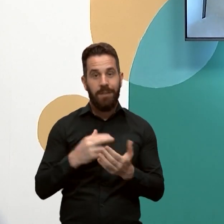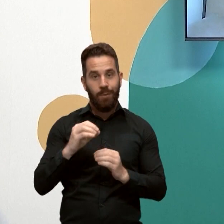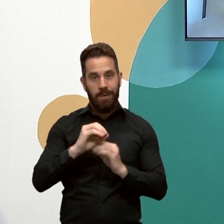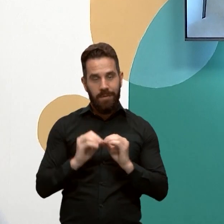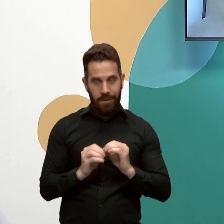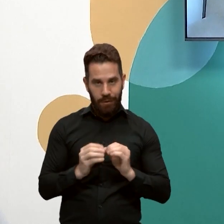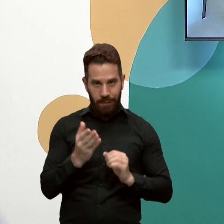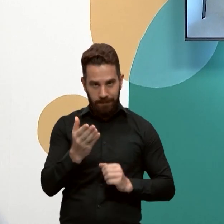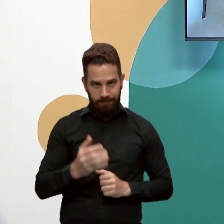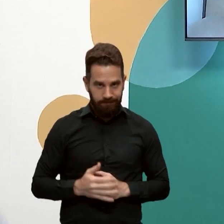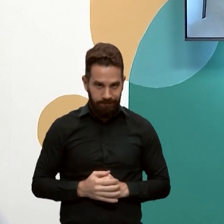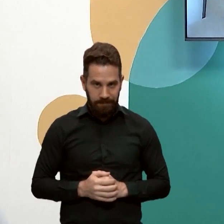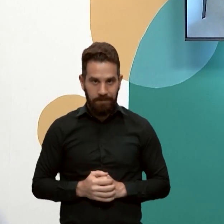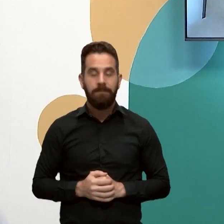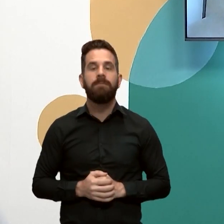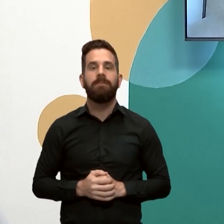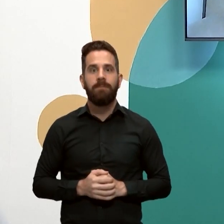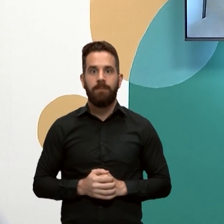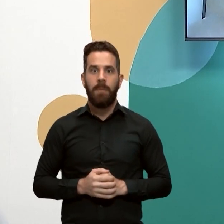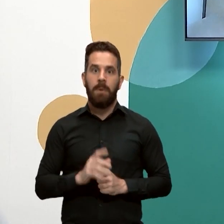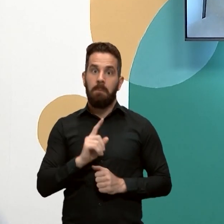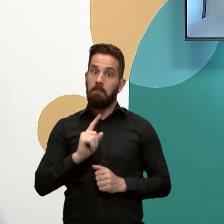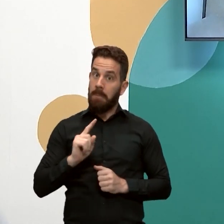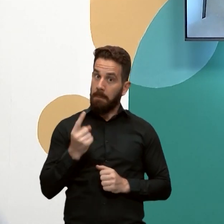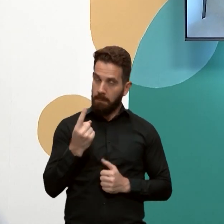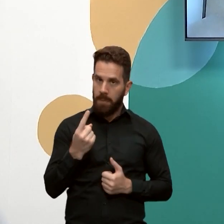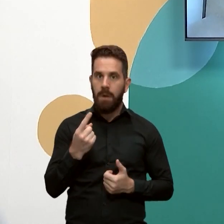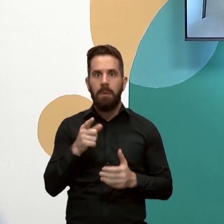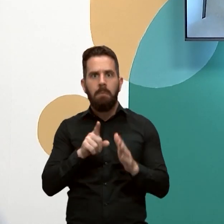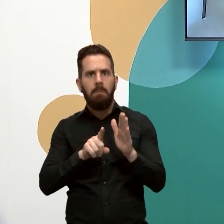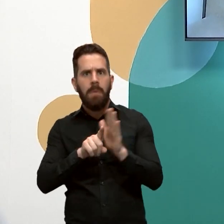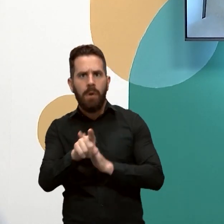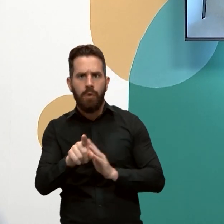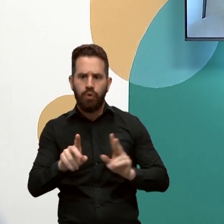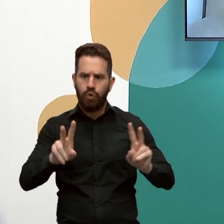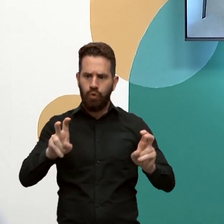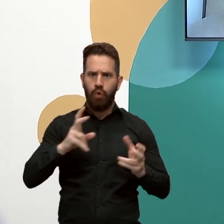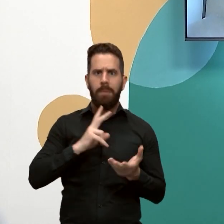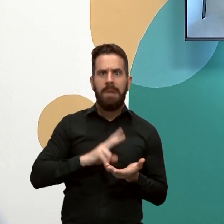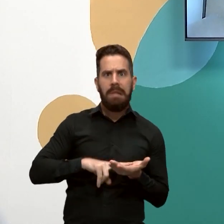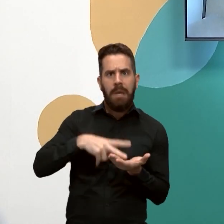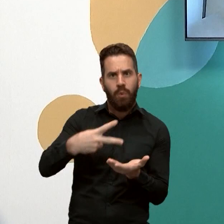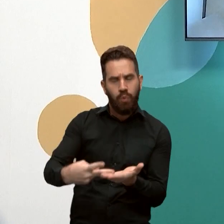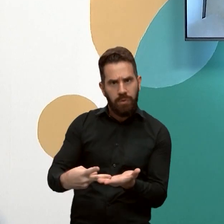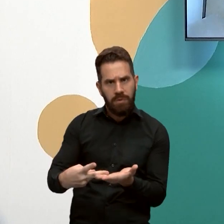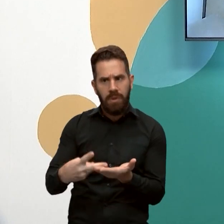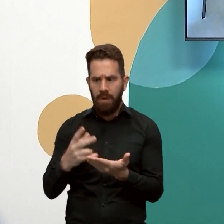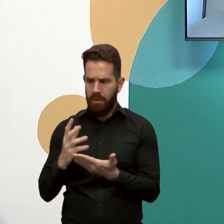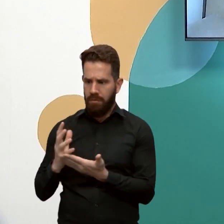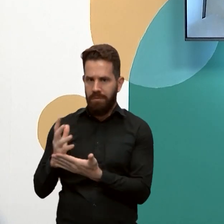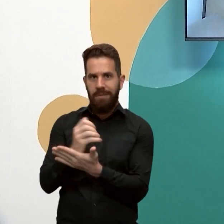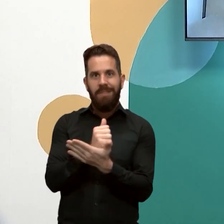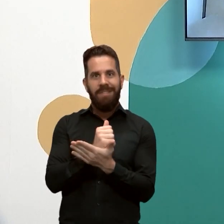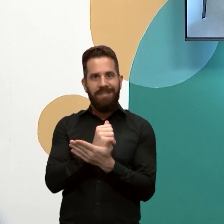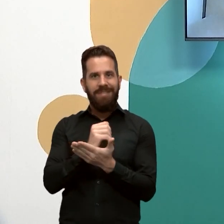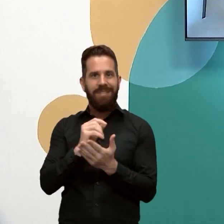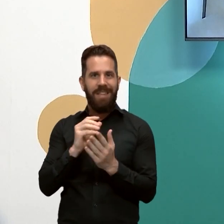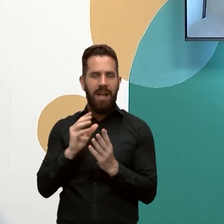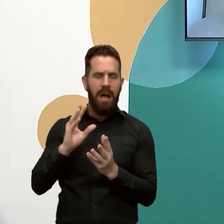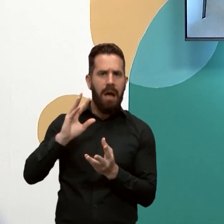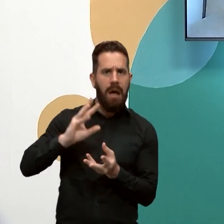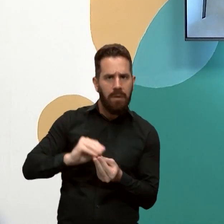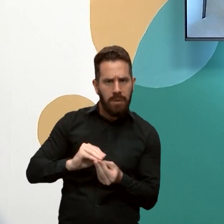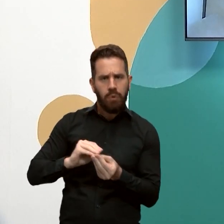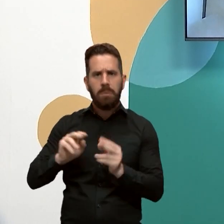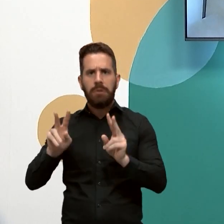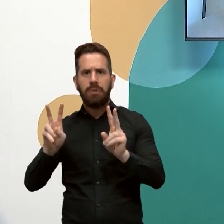vocês. Bom, primeiro a gente queria falar desse novo recurso, né? Essa tradução dos metadados. Conta pra gente por que esse recurso foi inserido,